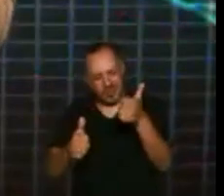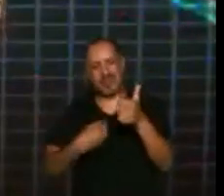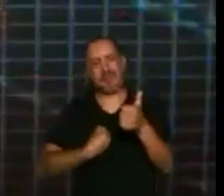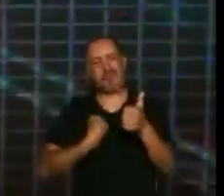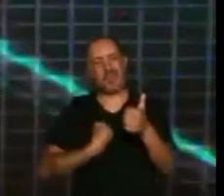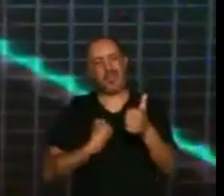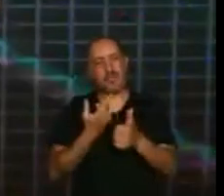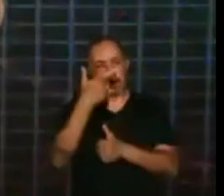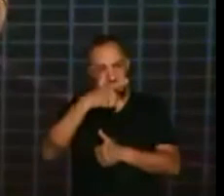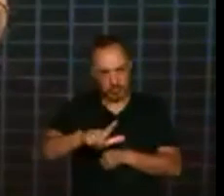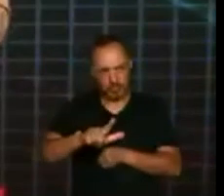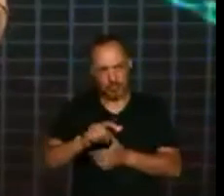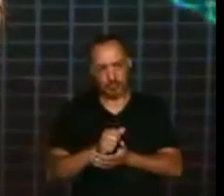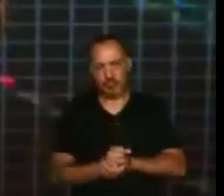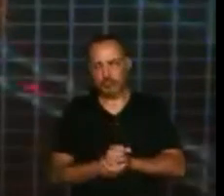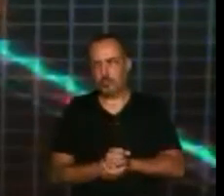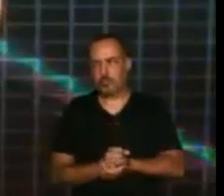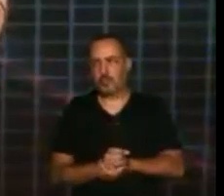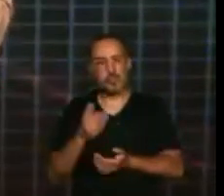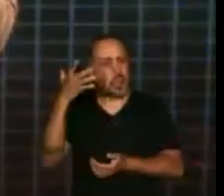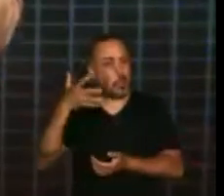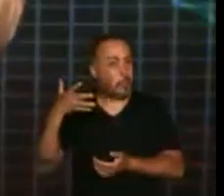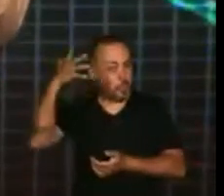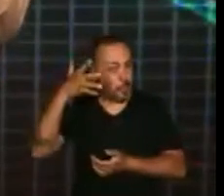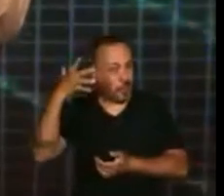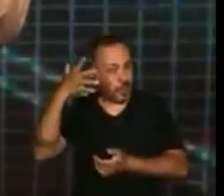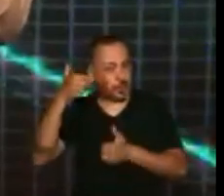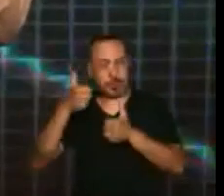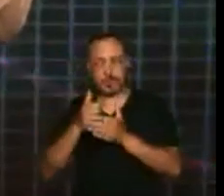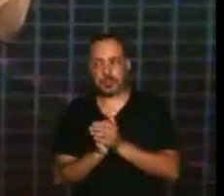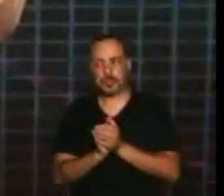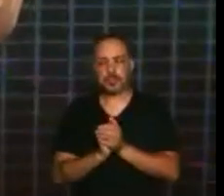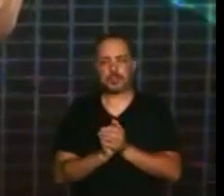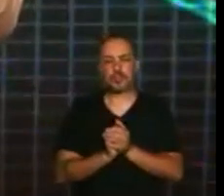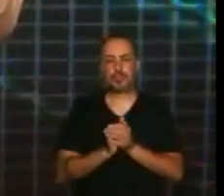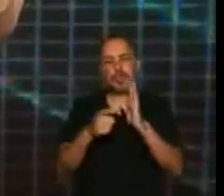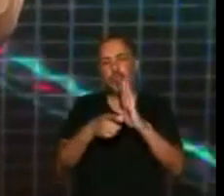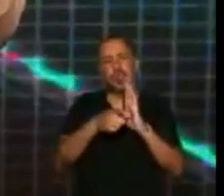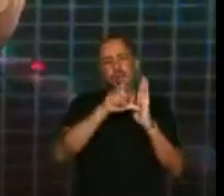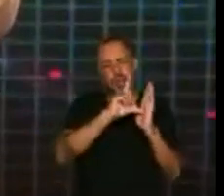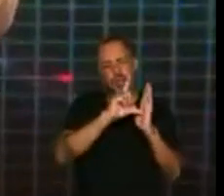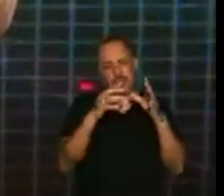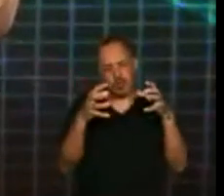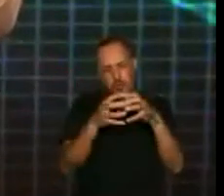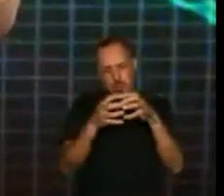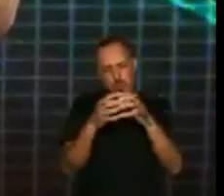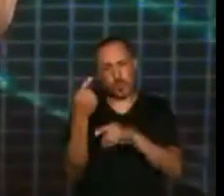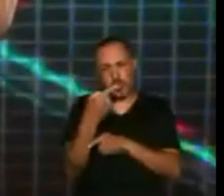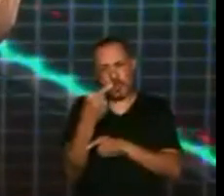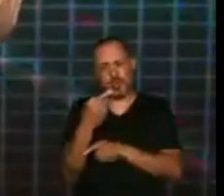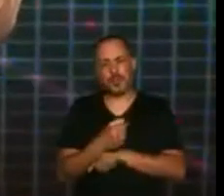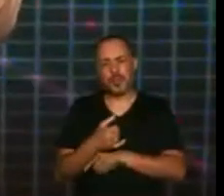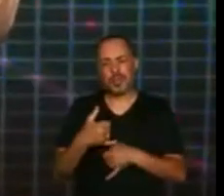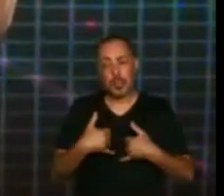agora para o nosso conteúdo. Antes de chamar o primeiro bloco de conteúdo, tem um momento que é um momento que eu tenho muito